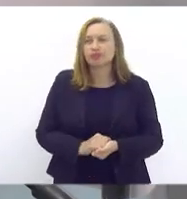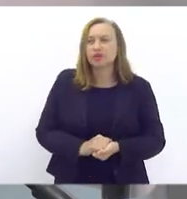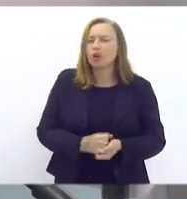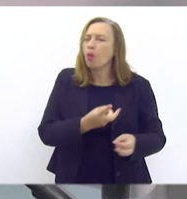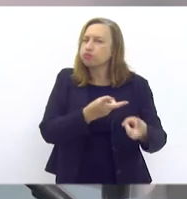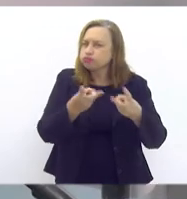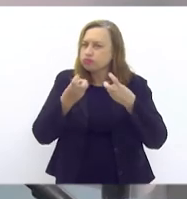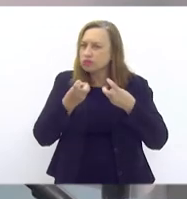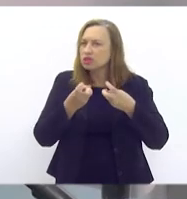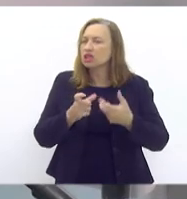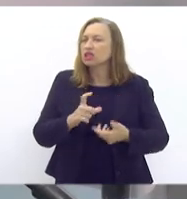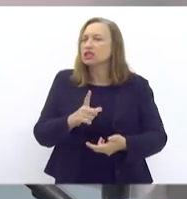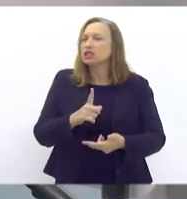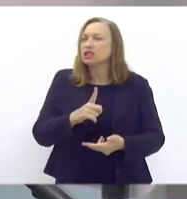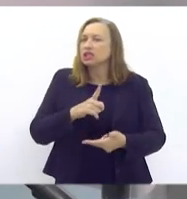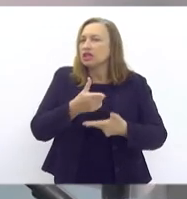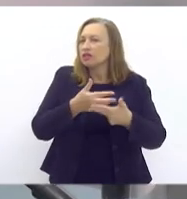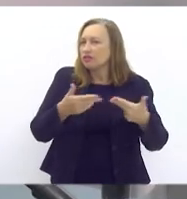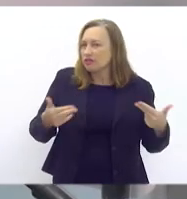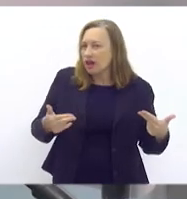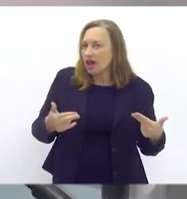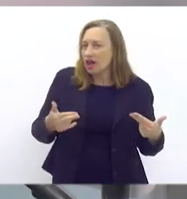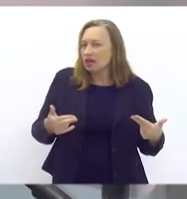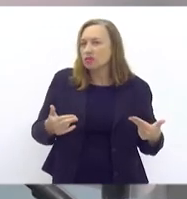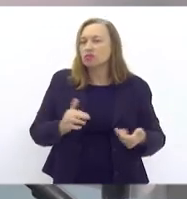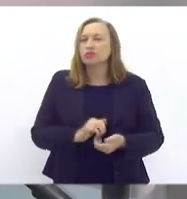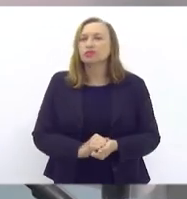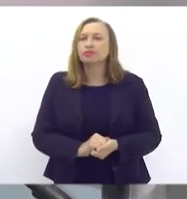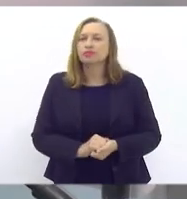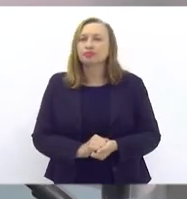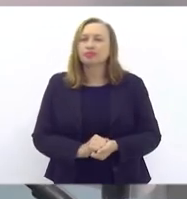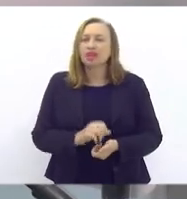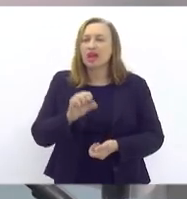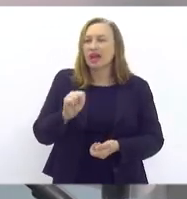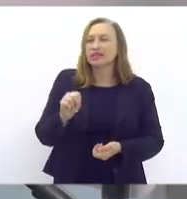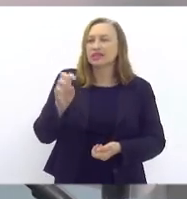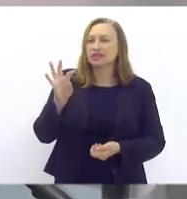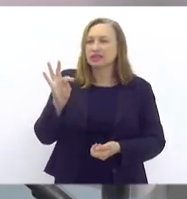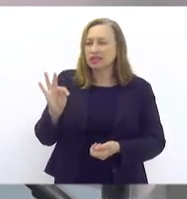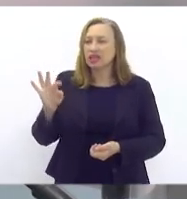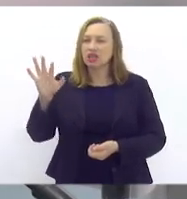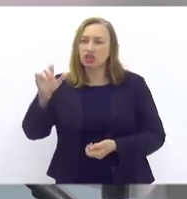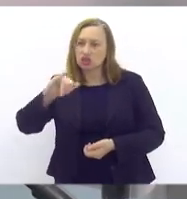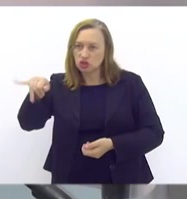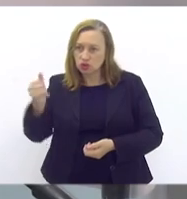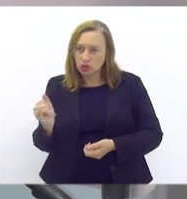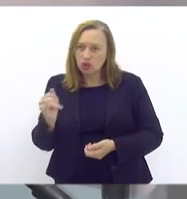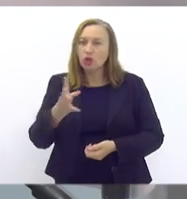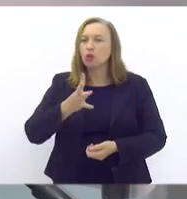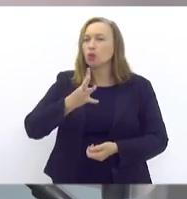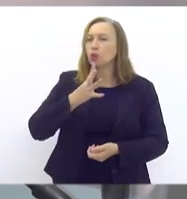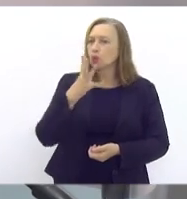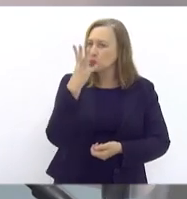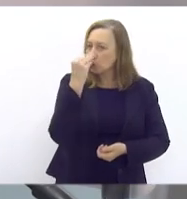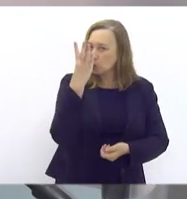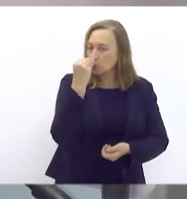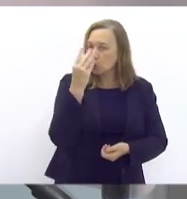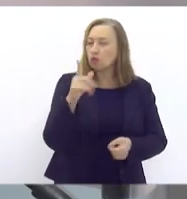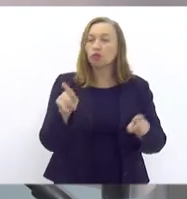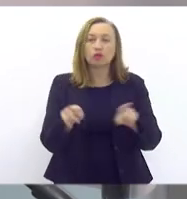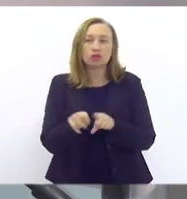observou que há uma série de precedentes do STJ em relação ao reconhecimento fotográfico também que